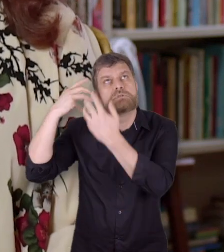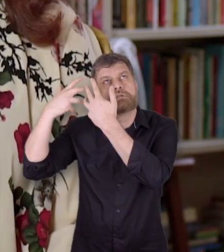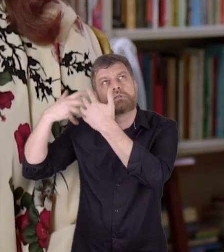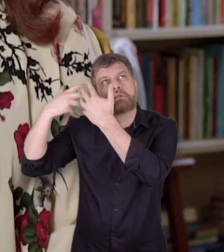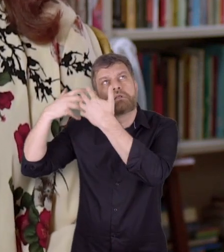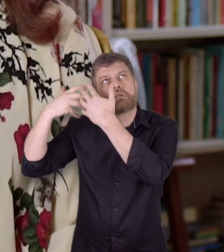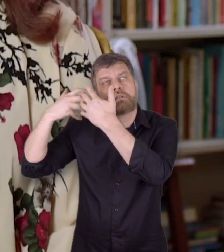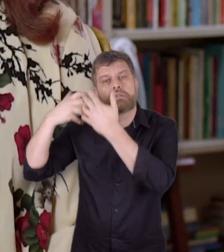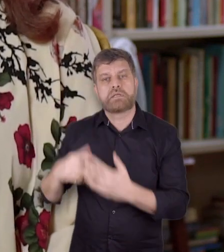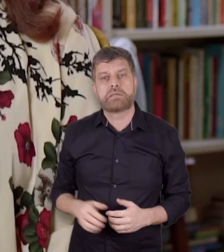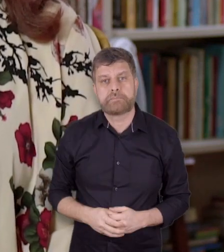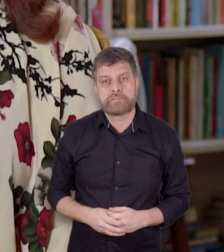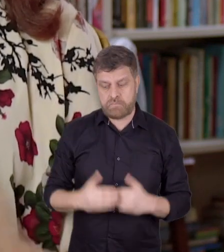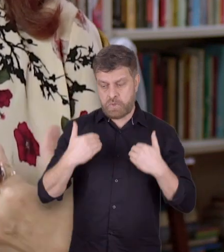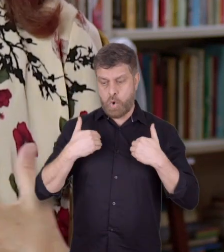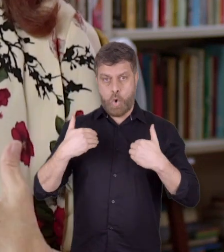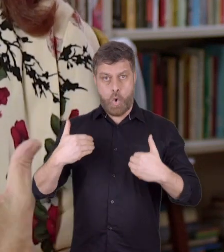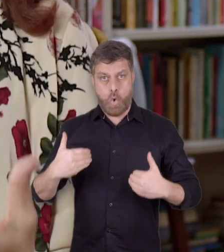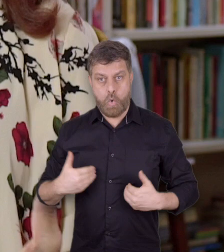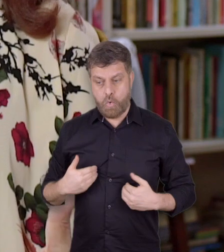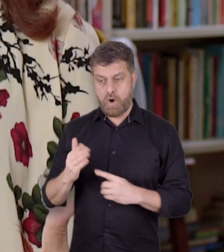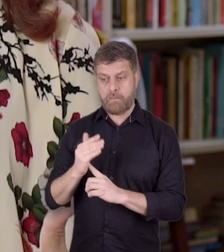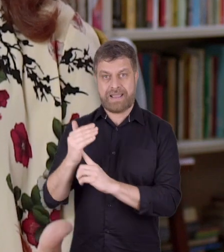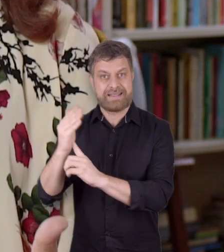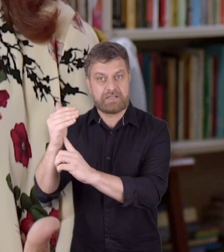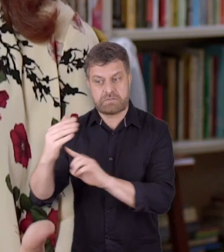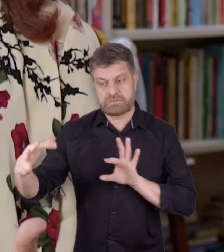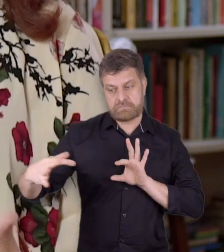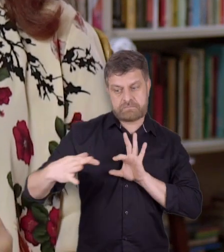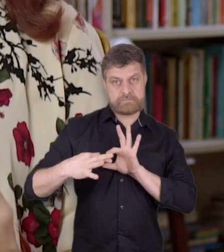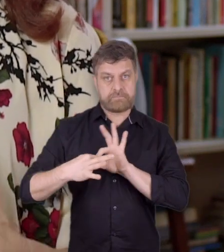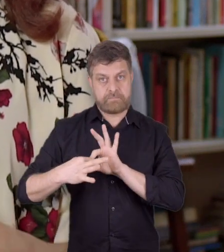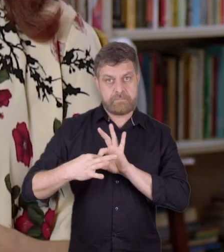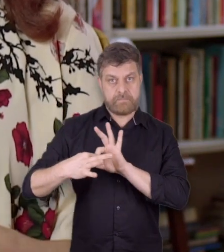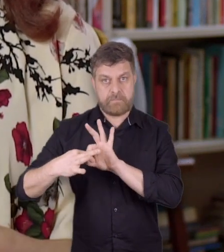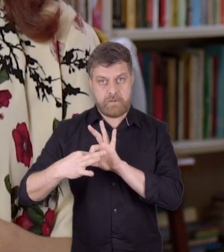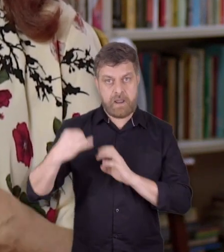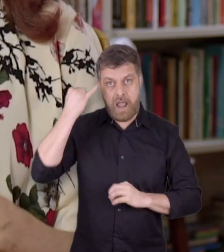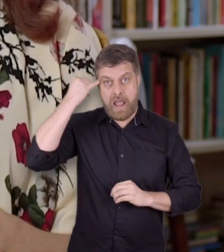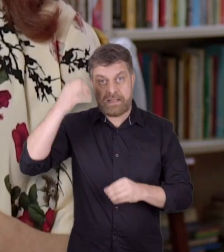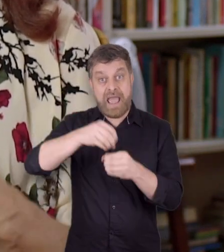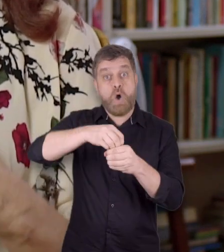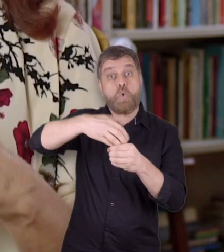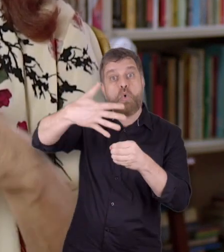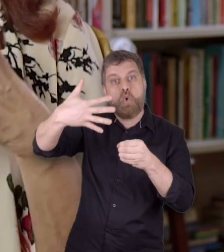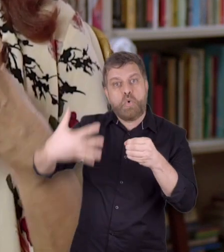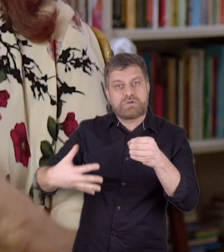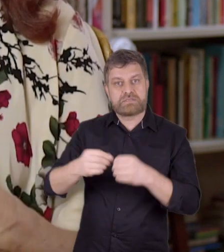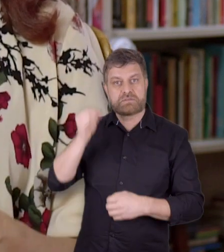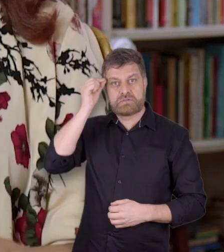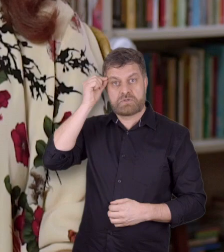ideia do corpo biotecnológico e essa ideia de uma